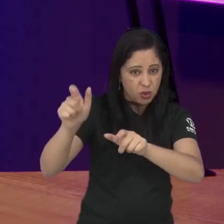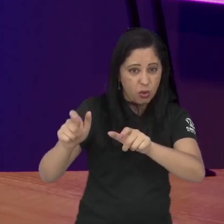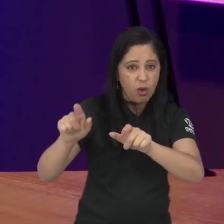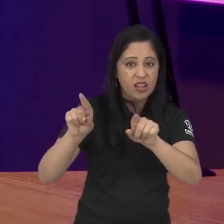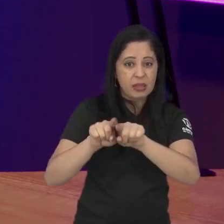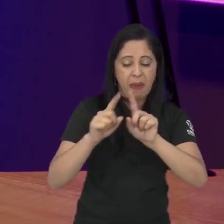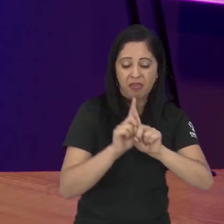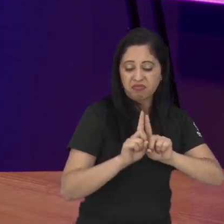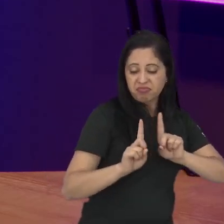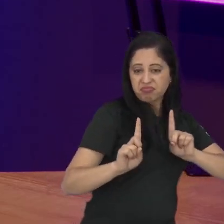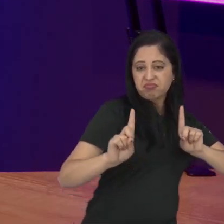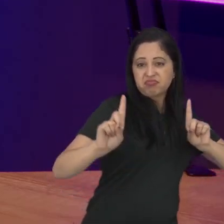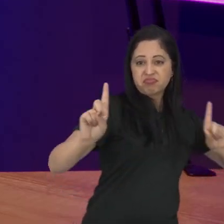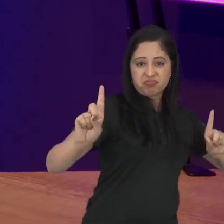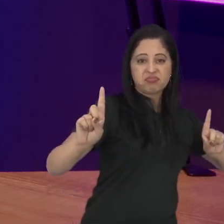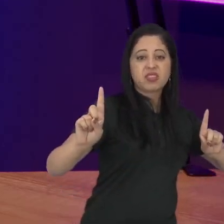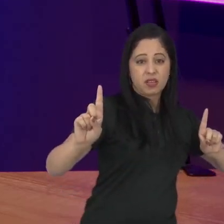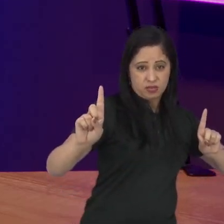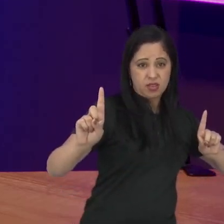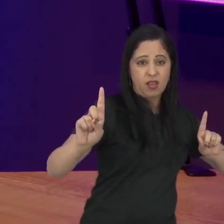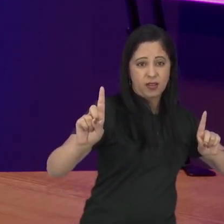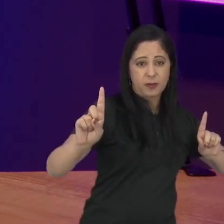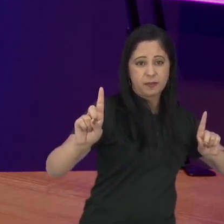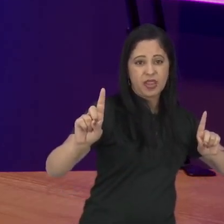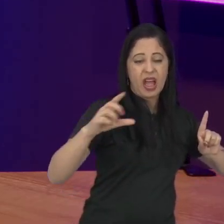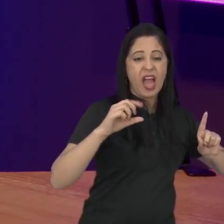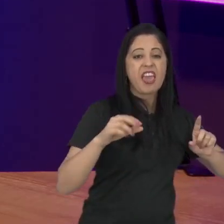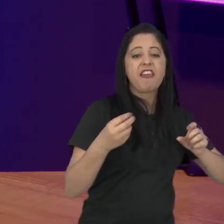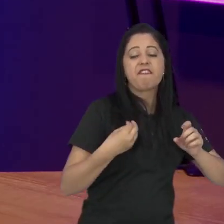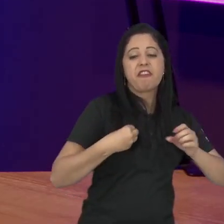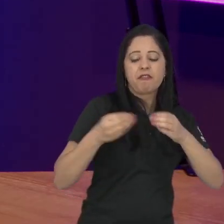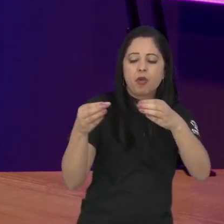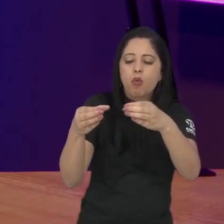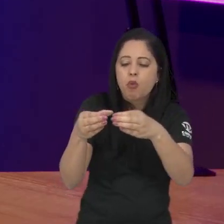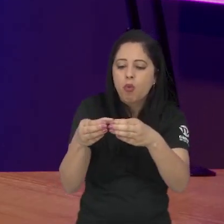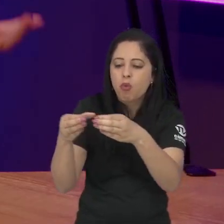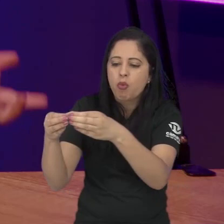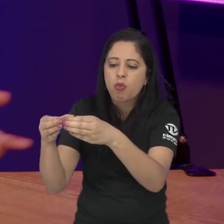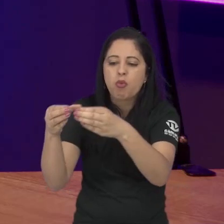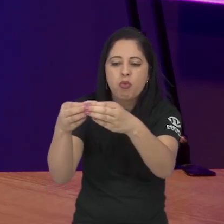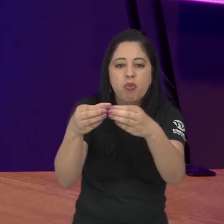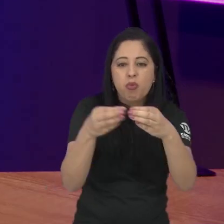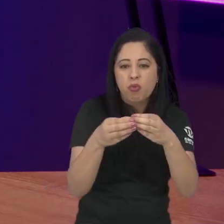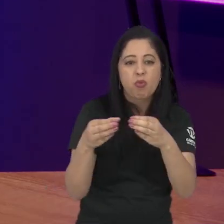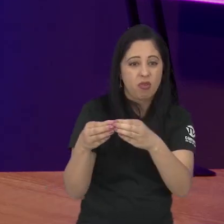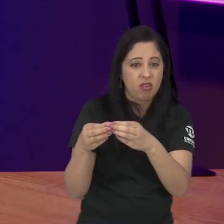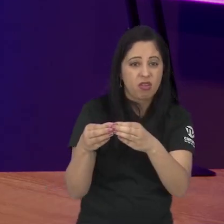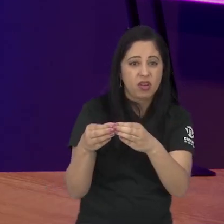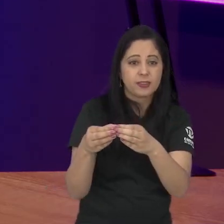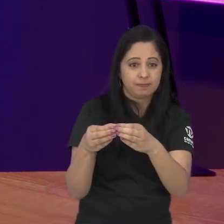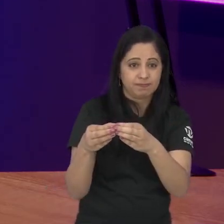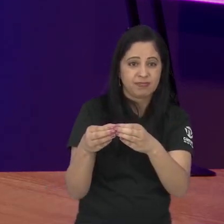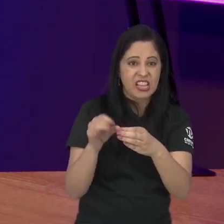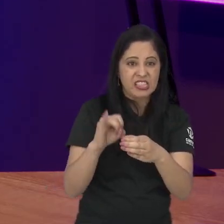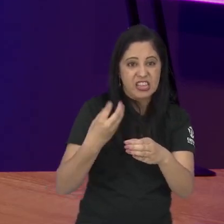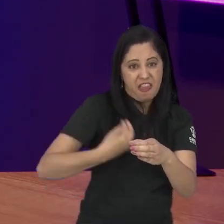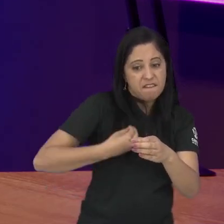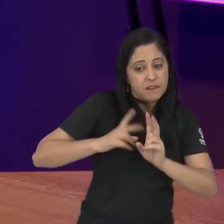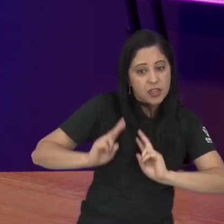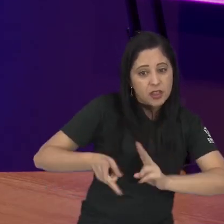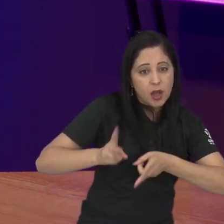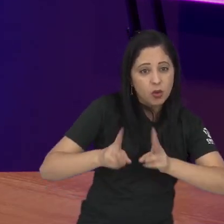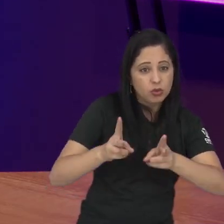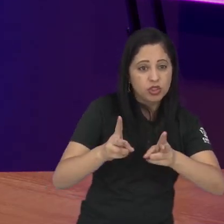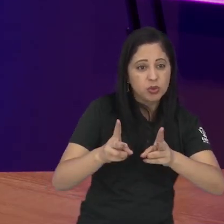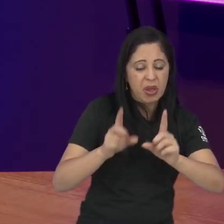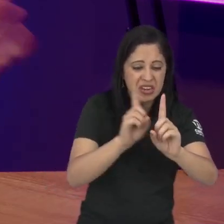isoladas. E elas também construíram, assim, comunidades muito isoladas, parecido com o que a gente vê em Paciente 63. As pessoas que sobreviveram